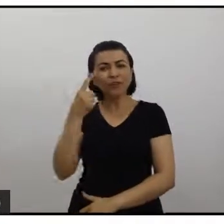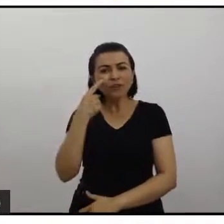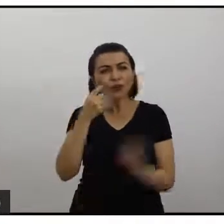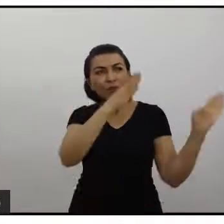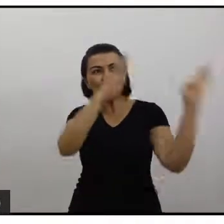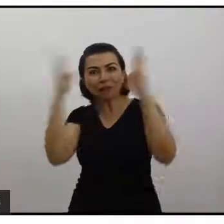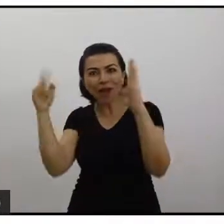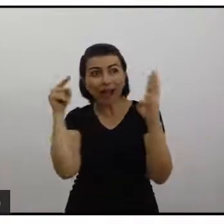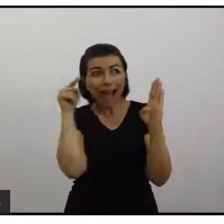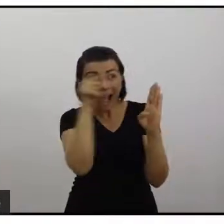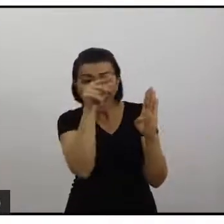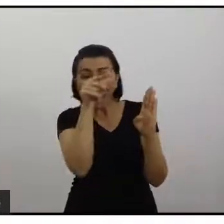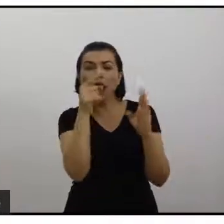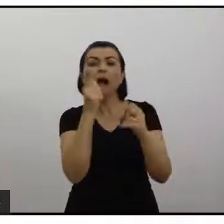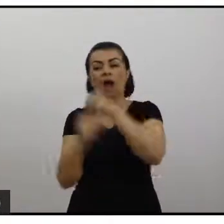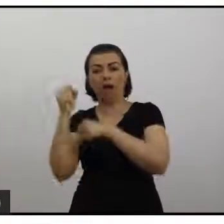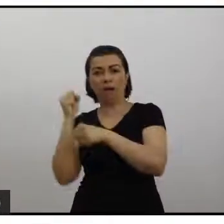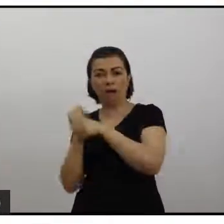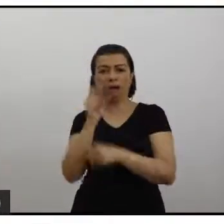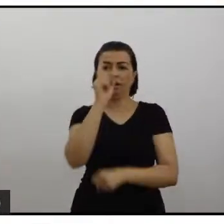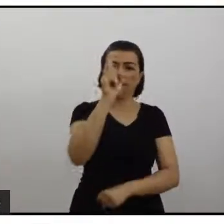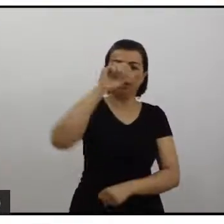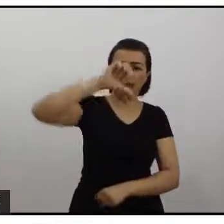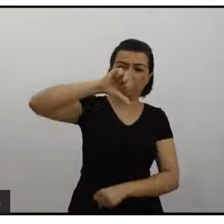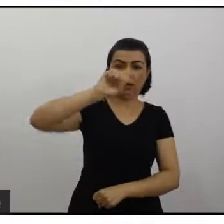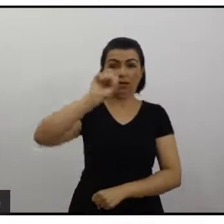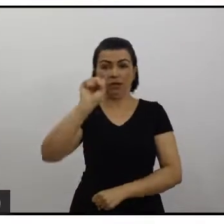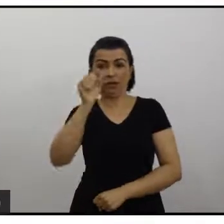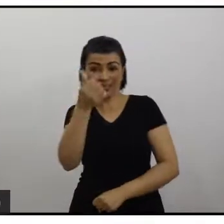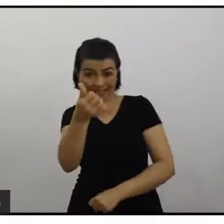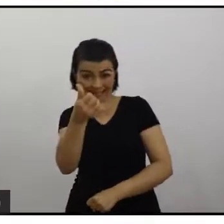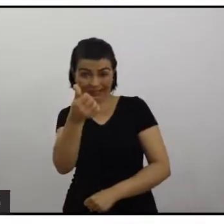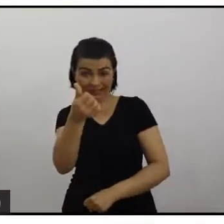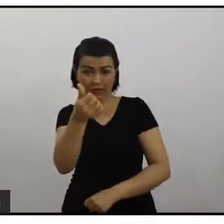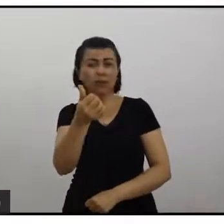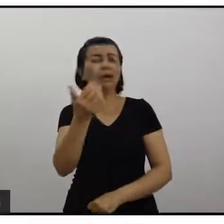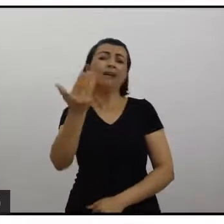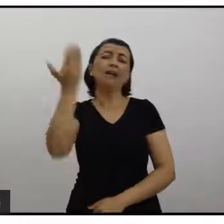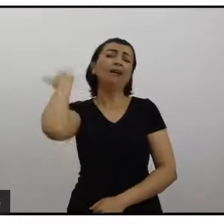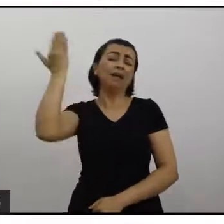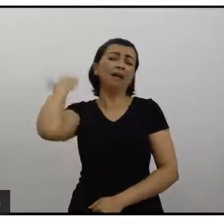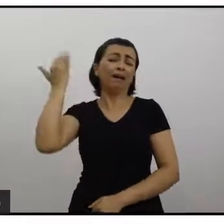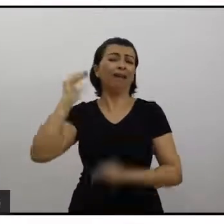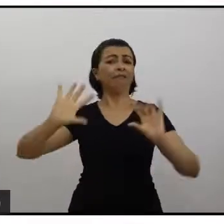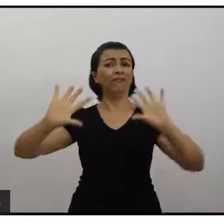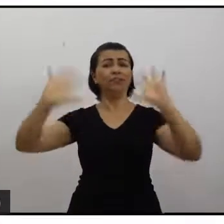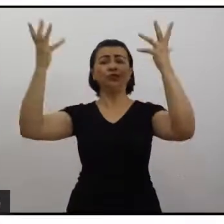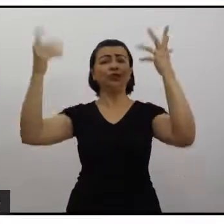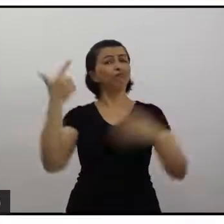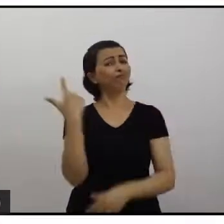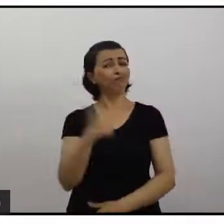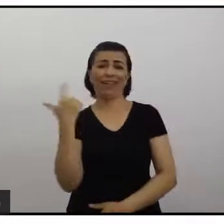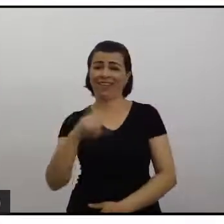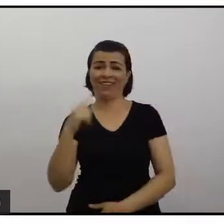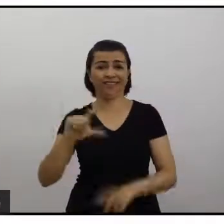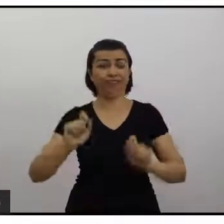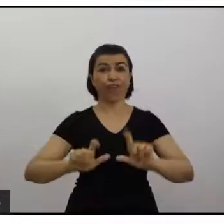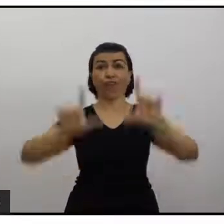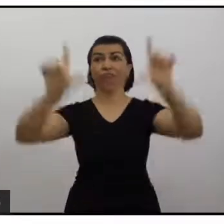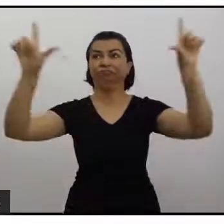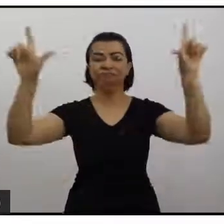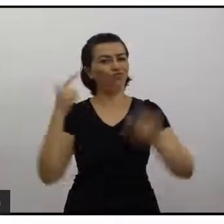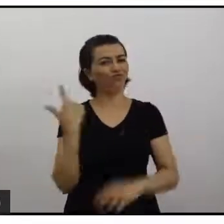tinha festival. Eu acho que era, assim, Salão de Belas Artes. Ia para esses lugares, passava em